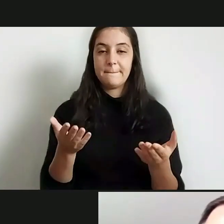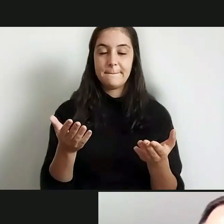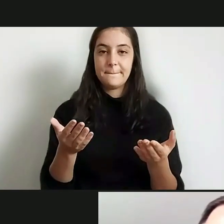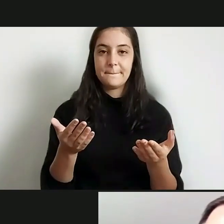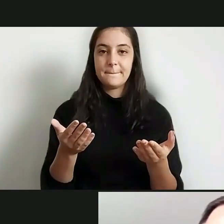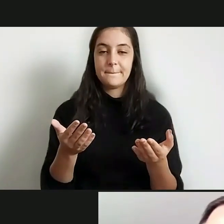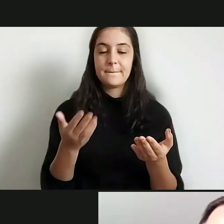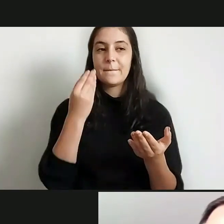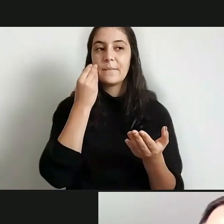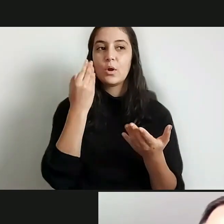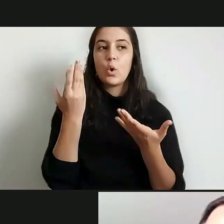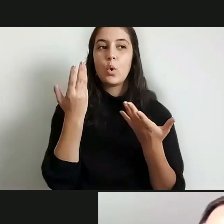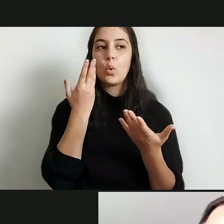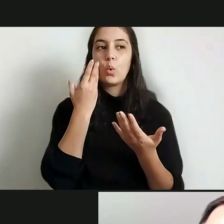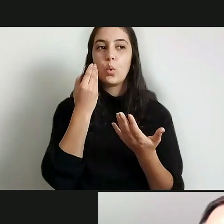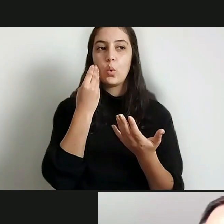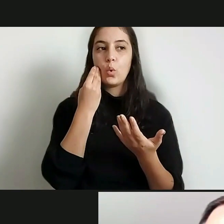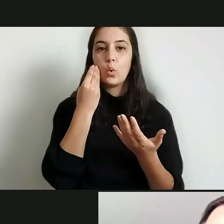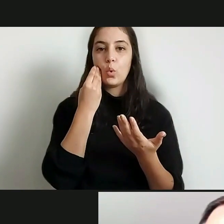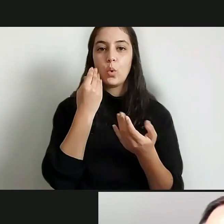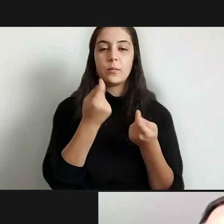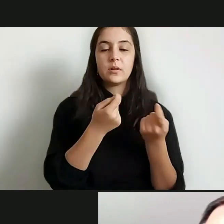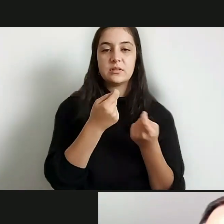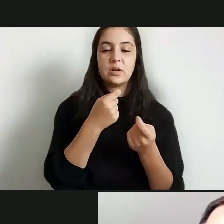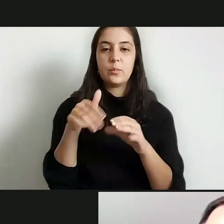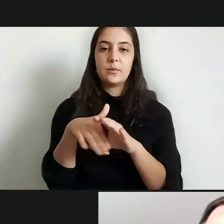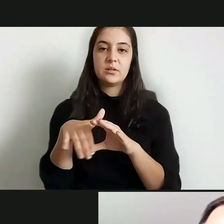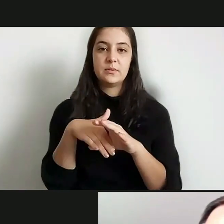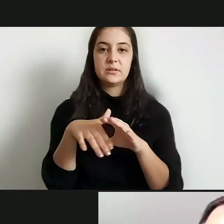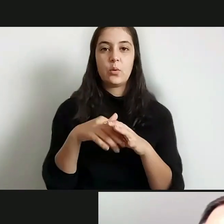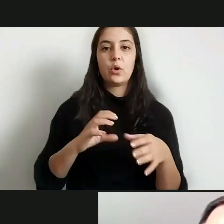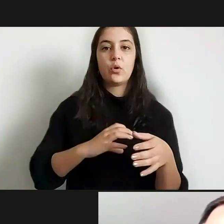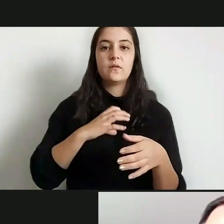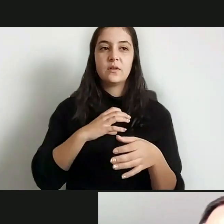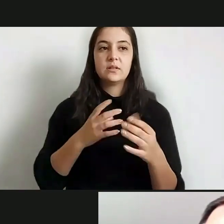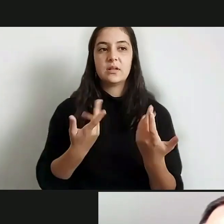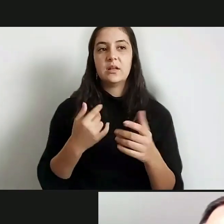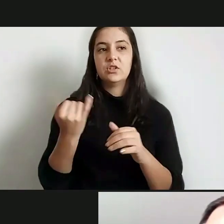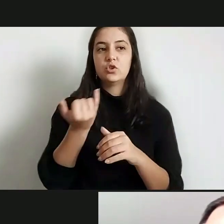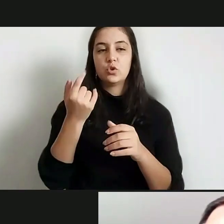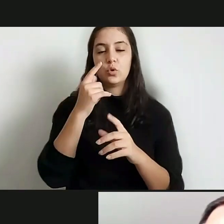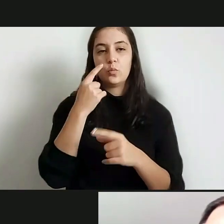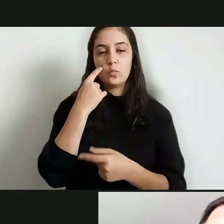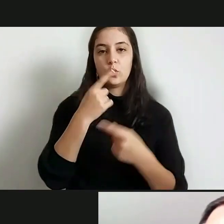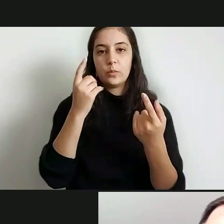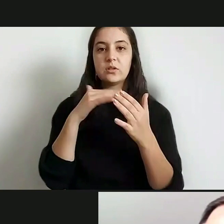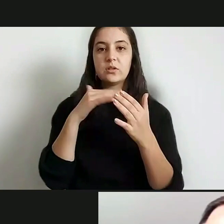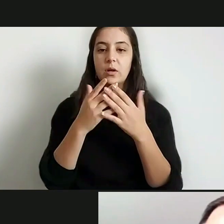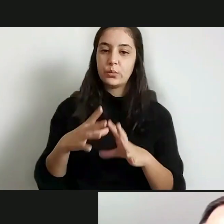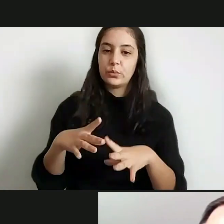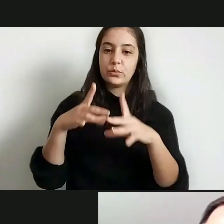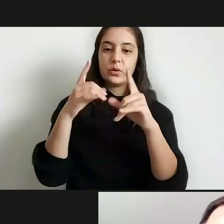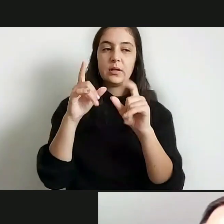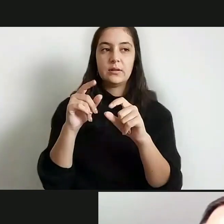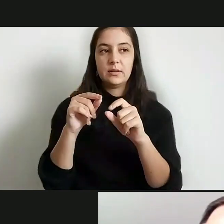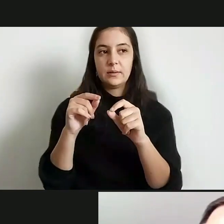como é que esta relação entre participação e confiança nas instituições públicas tem desenvolvido no contexto internacional e, em concreto,